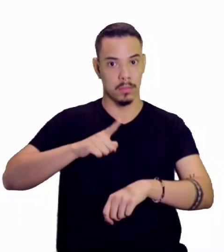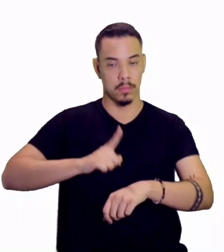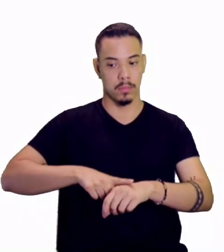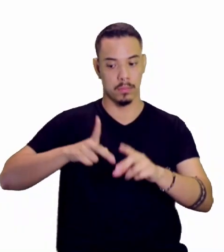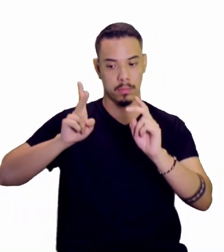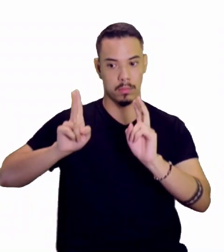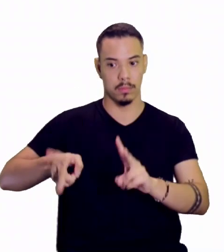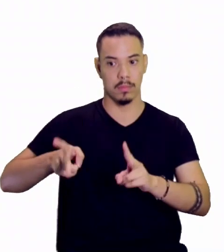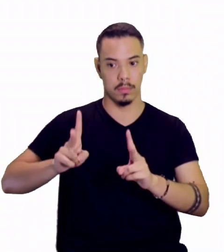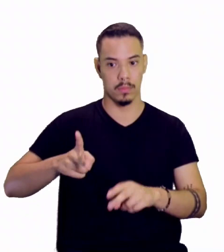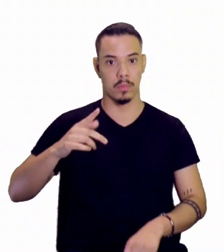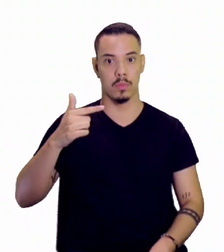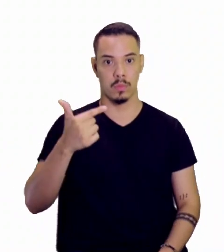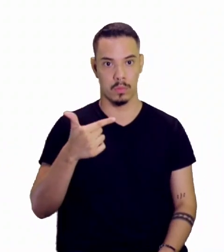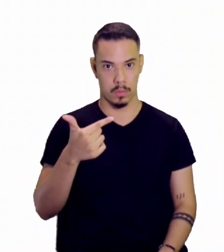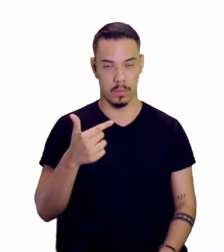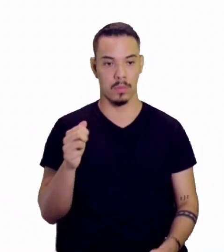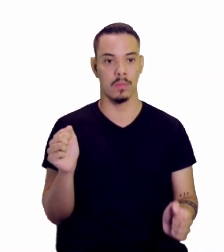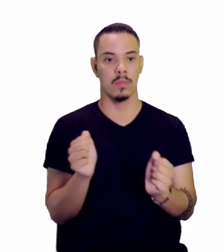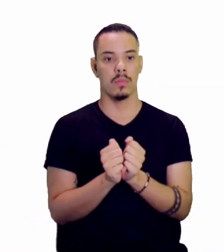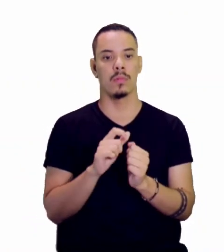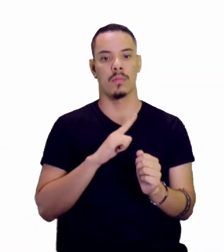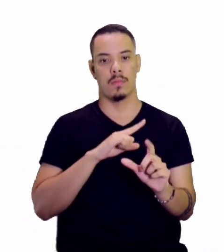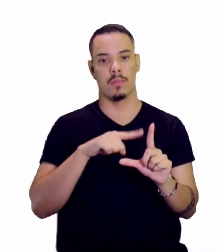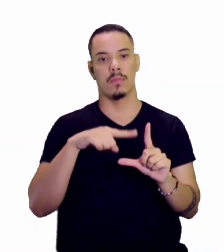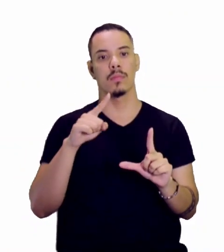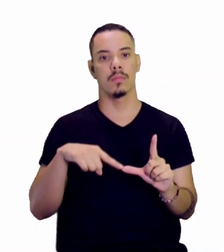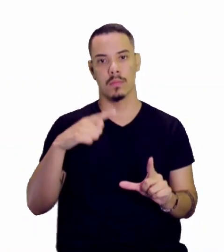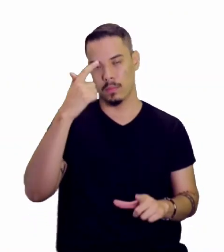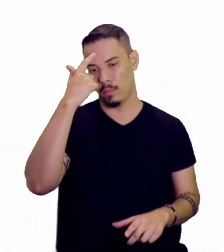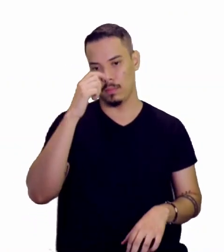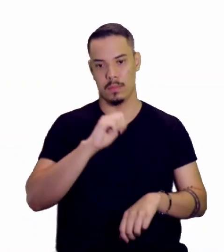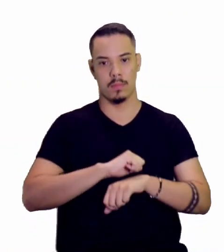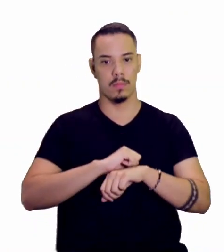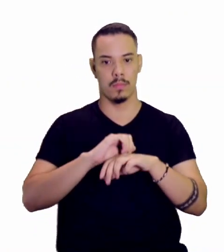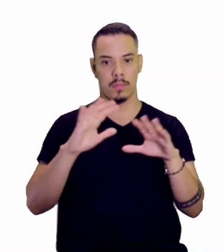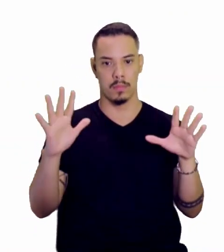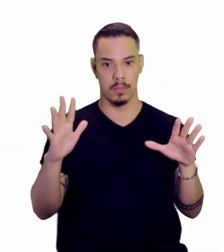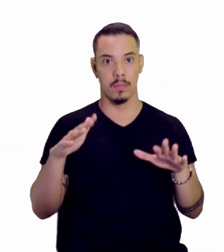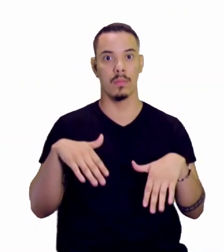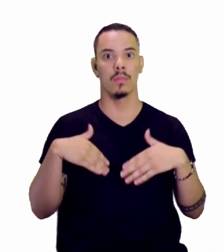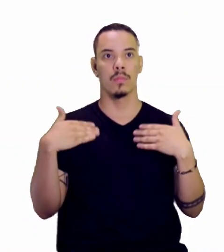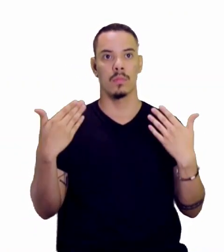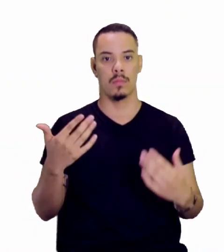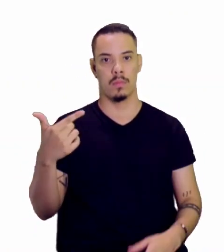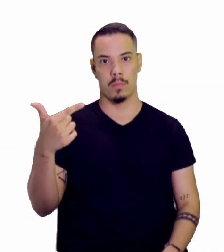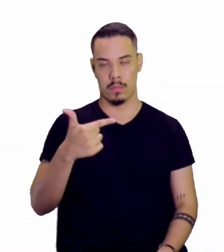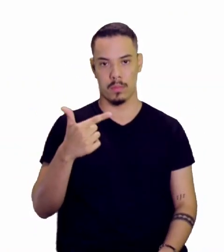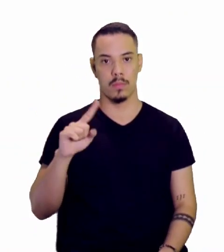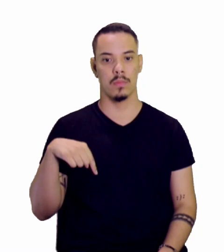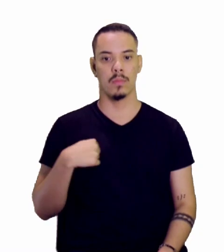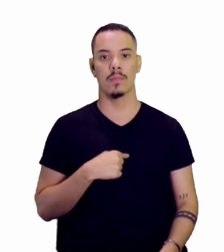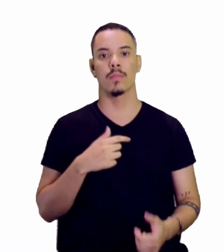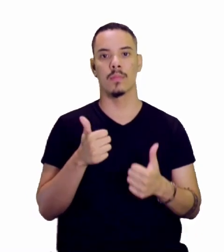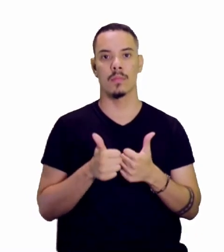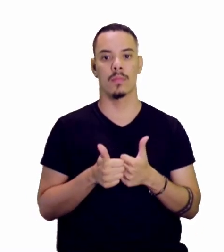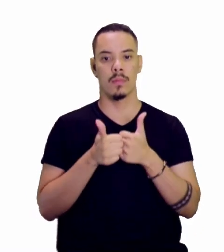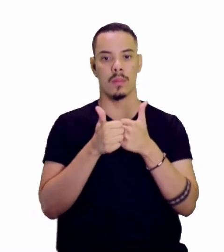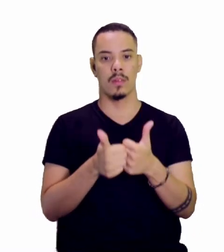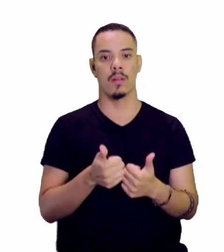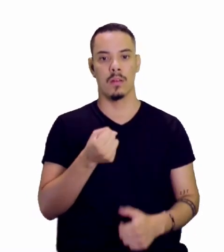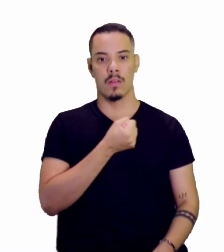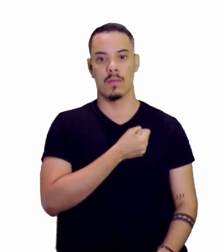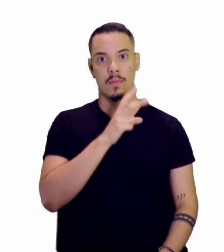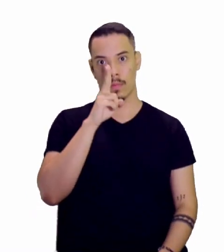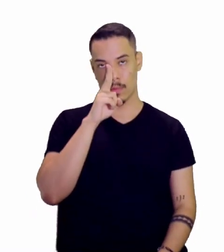2 kg. Olha só. Tem um gráfico de 2 kg aí bem claro. Tá aqui, ó. Quando é 2 kg, vamos seguir. Olha só, Décio, quanto é que vale a força. Por